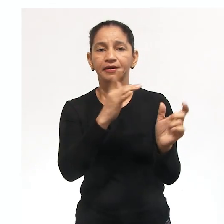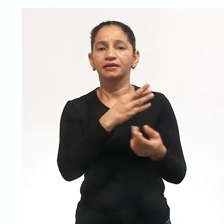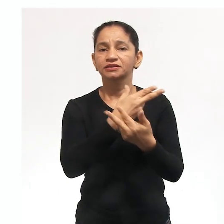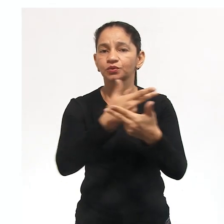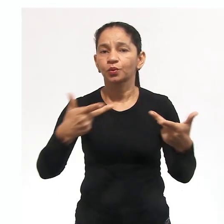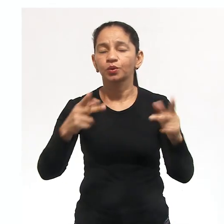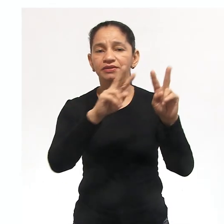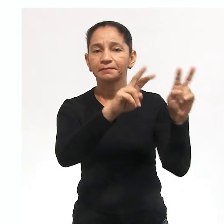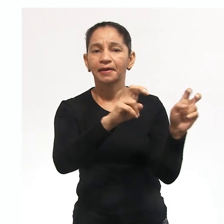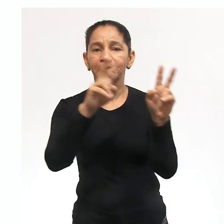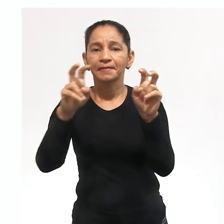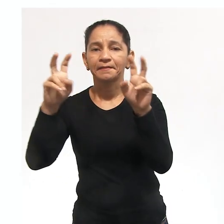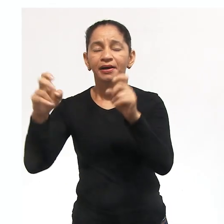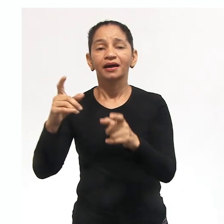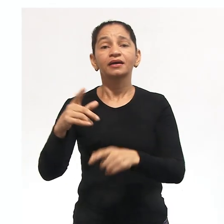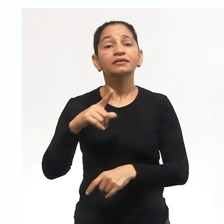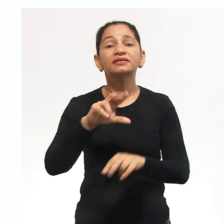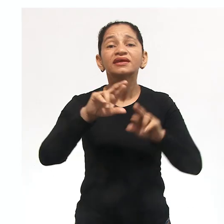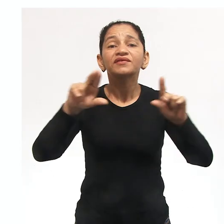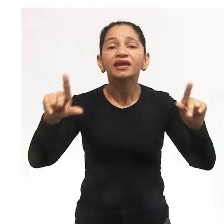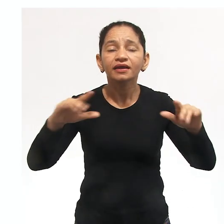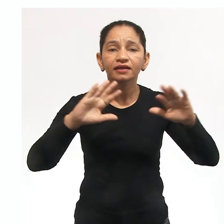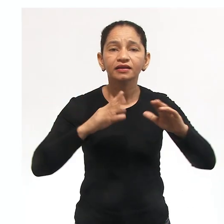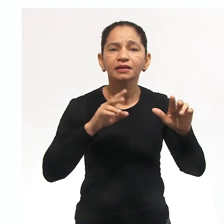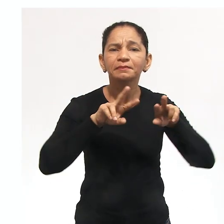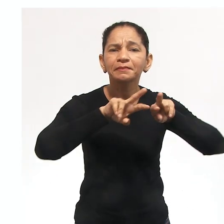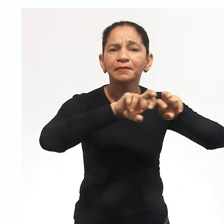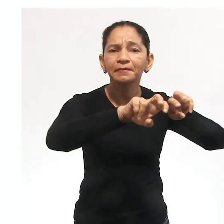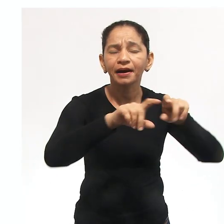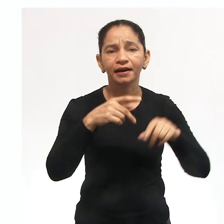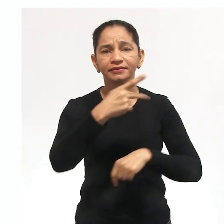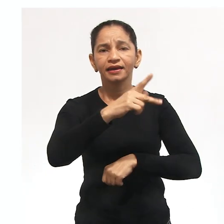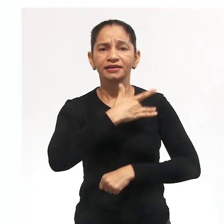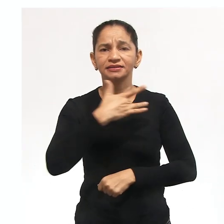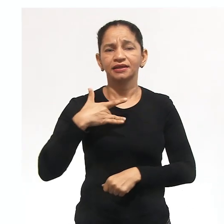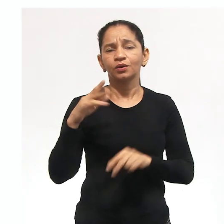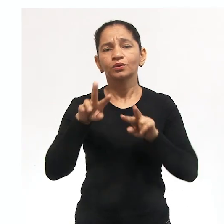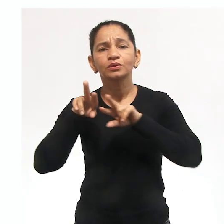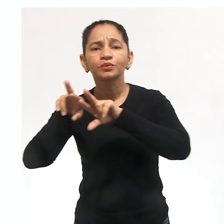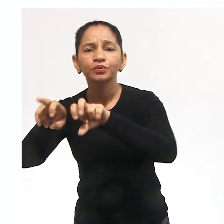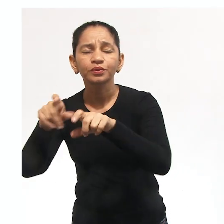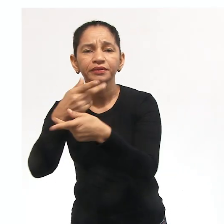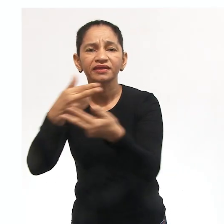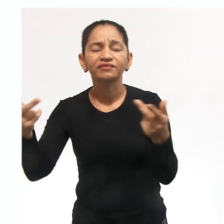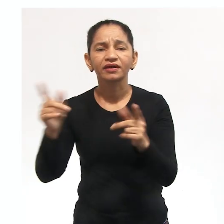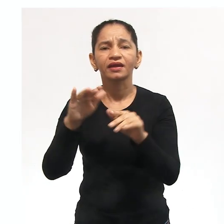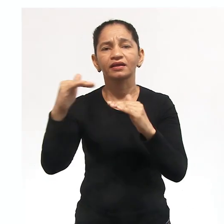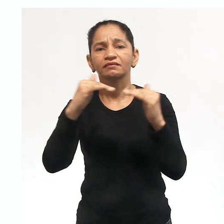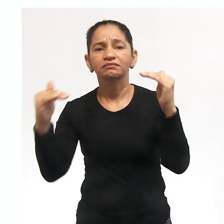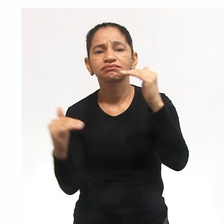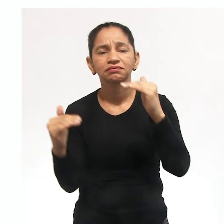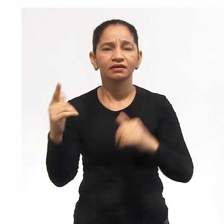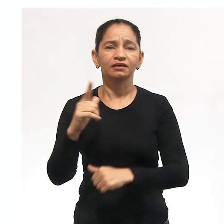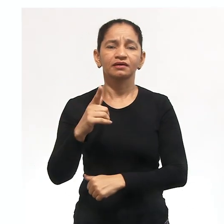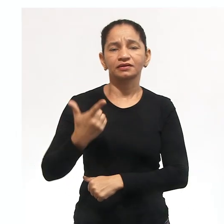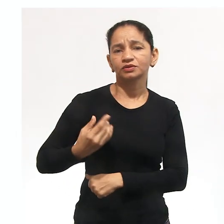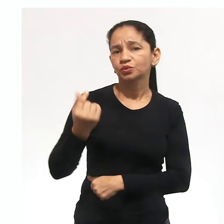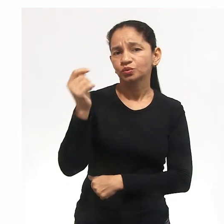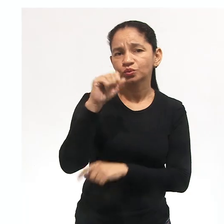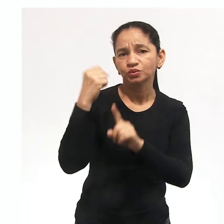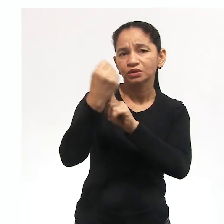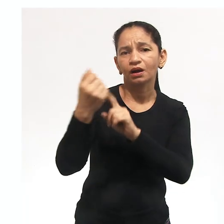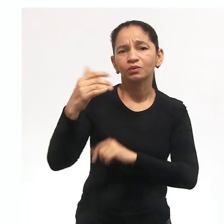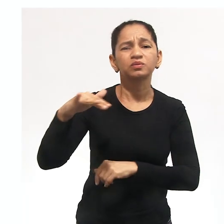das abordagens que se tem que buscar para entender, né? Então, essa